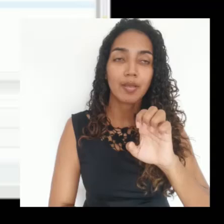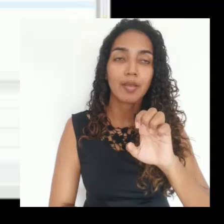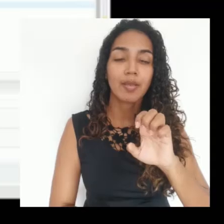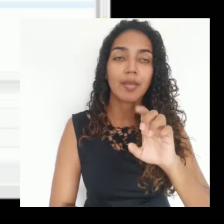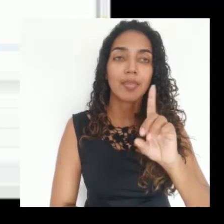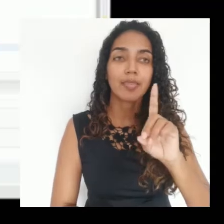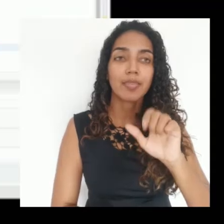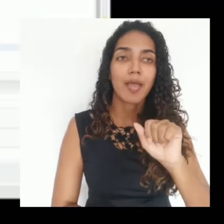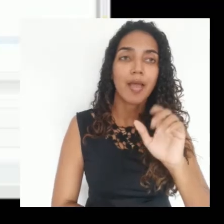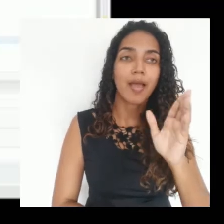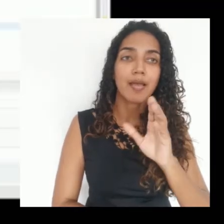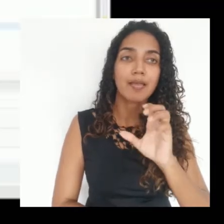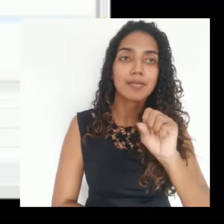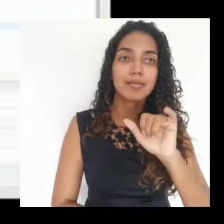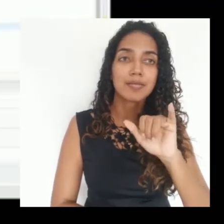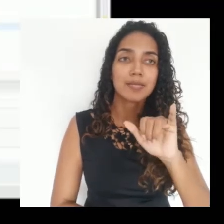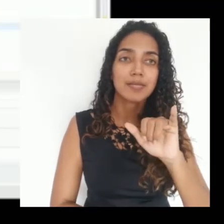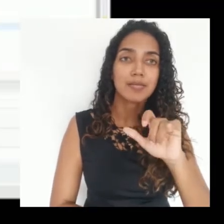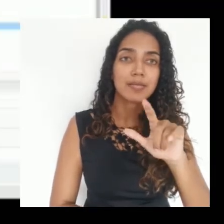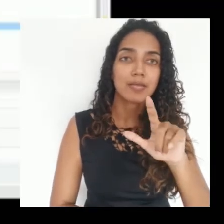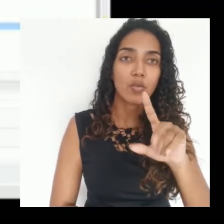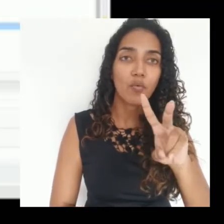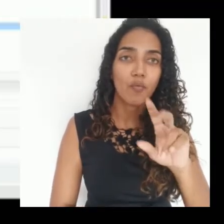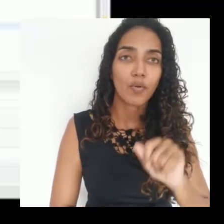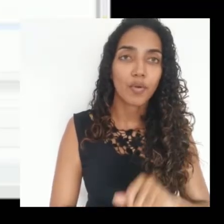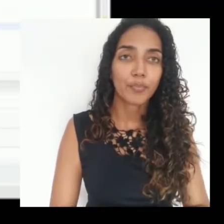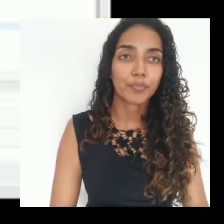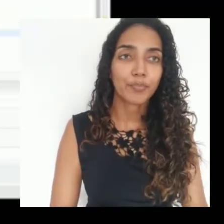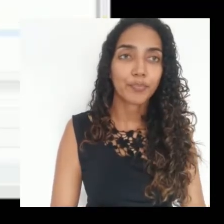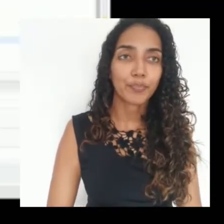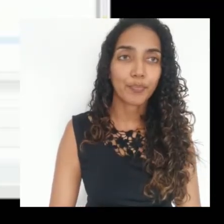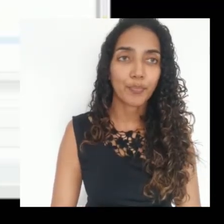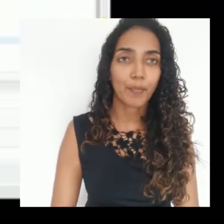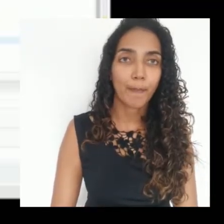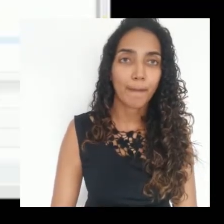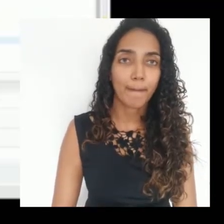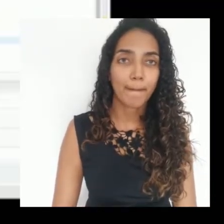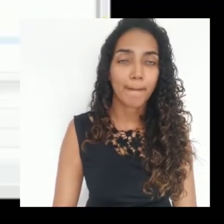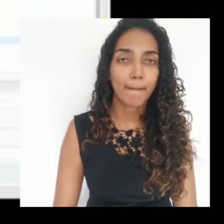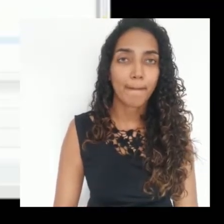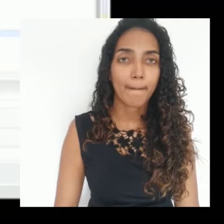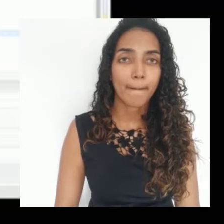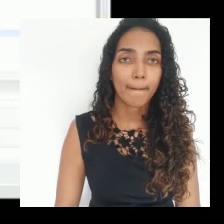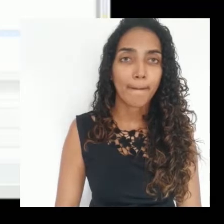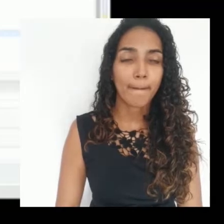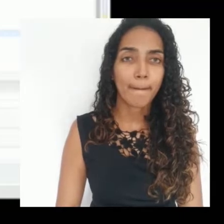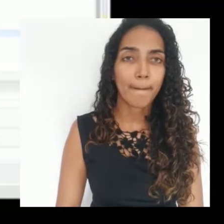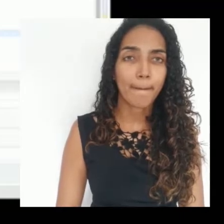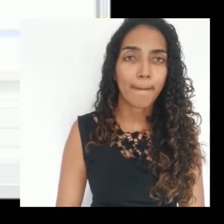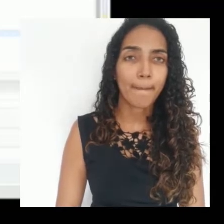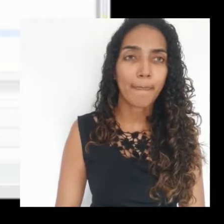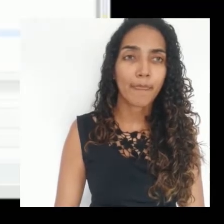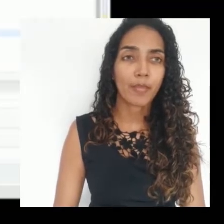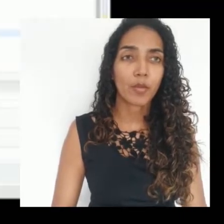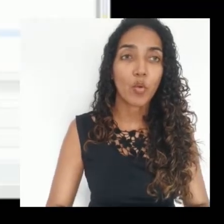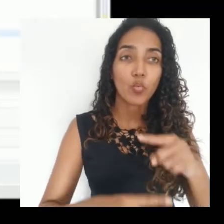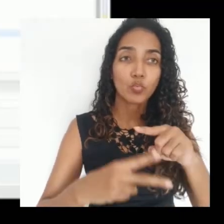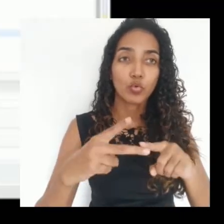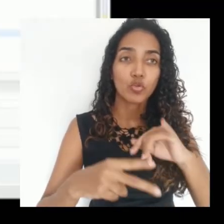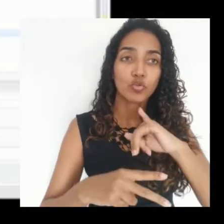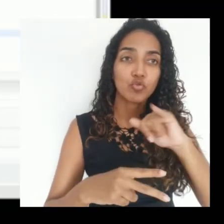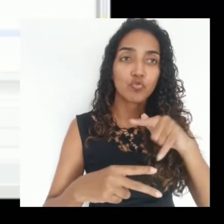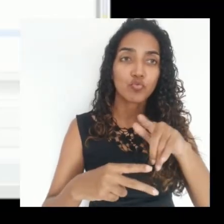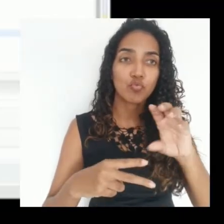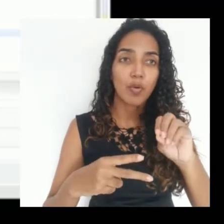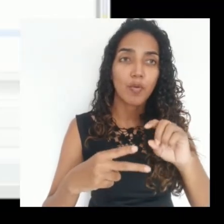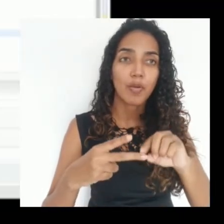José, diferentemente de compiladores, ele só está de João e Maria, ele só está matriculado na